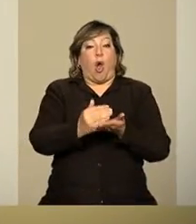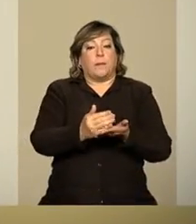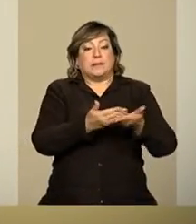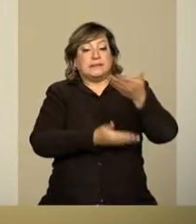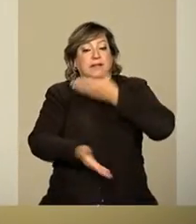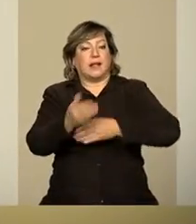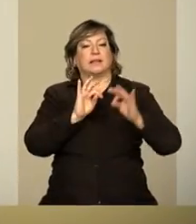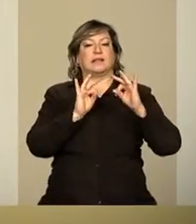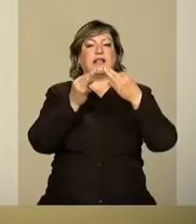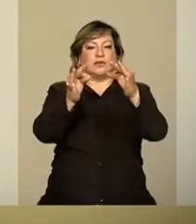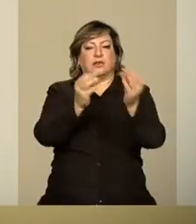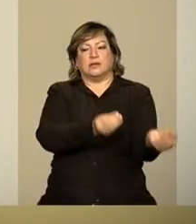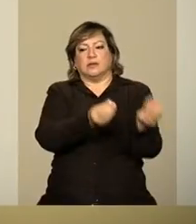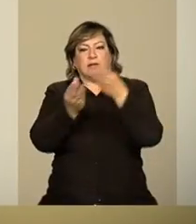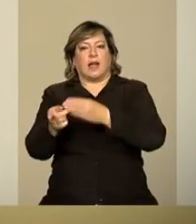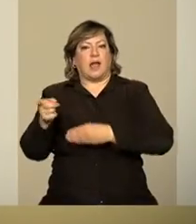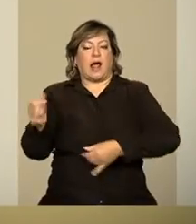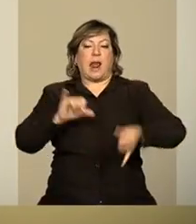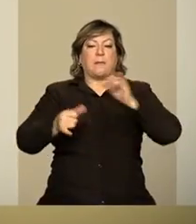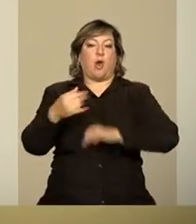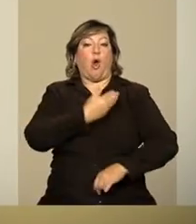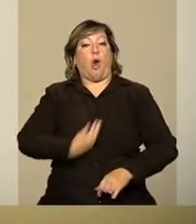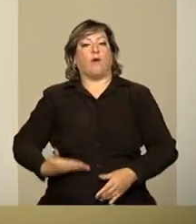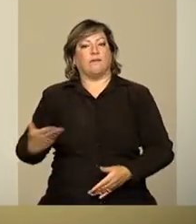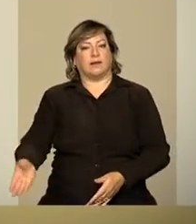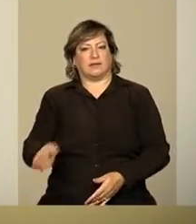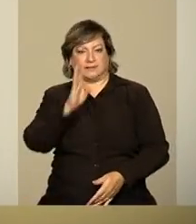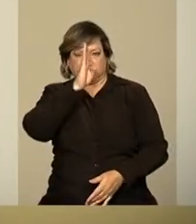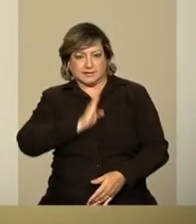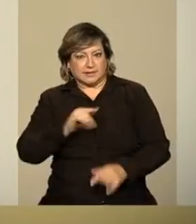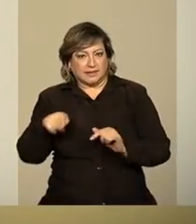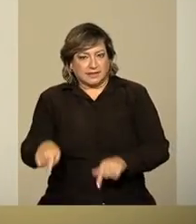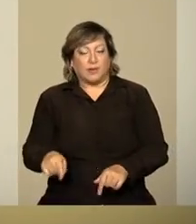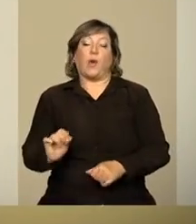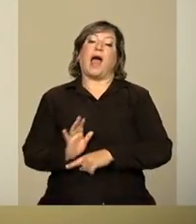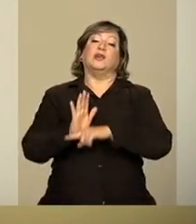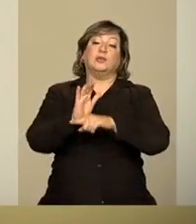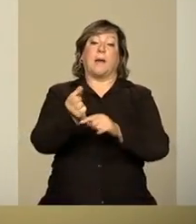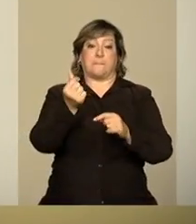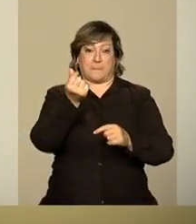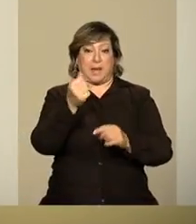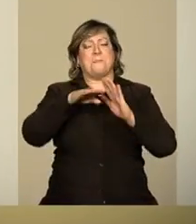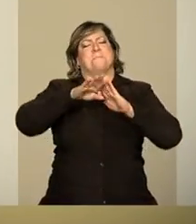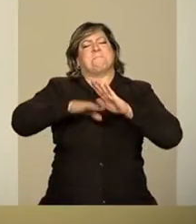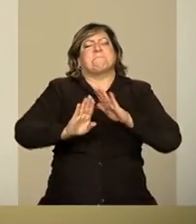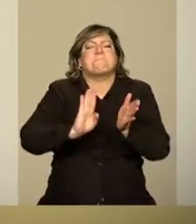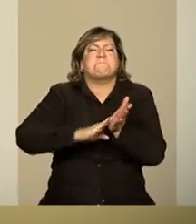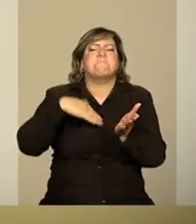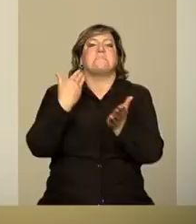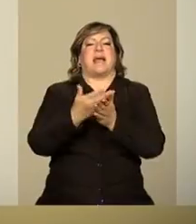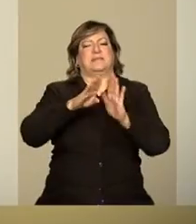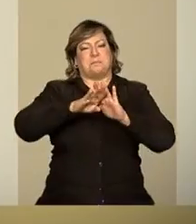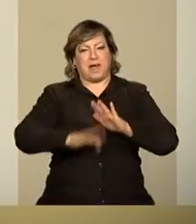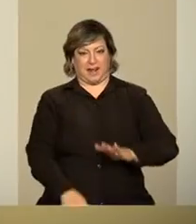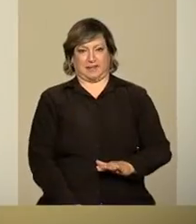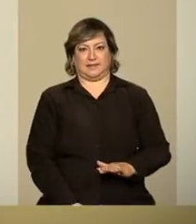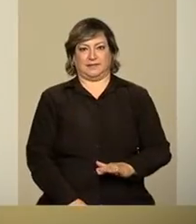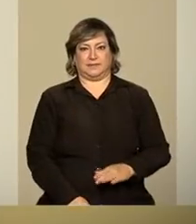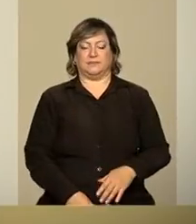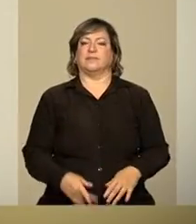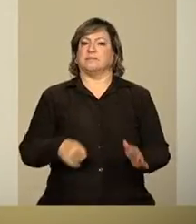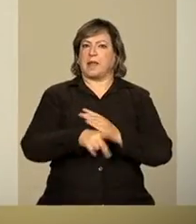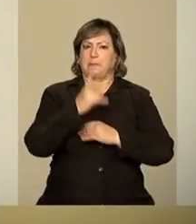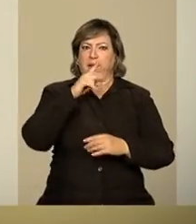transferir a tecnologia para os nossos Laboratórios públicos o que ajuda o preço a cair ainda mais